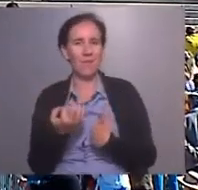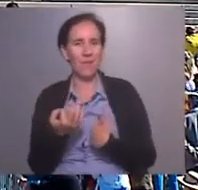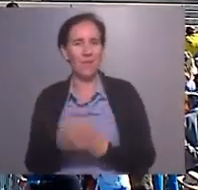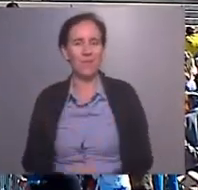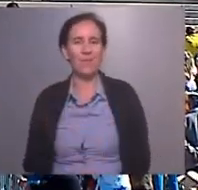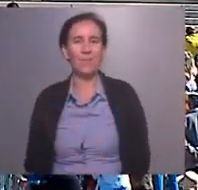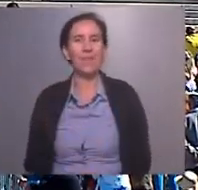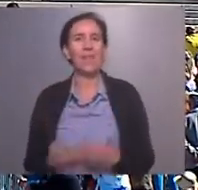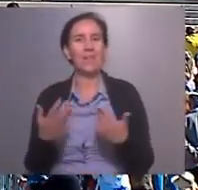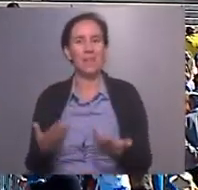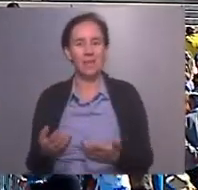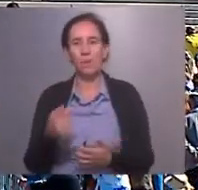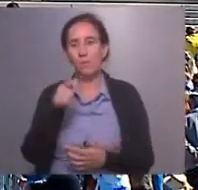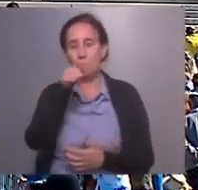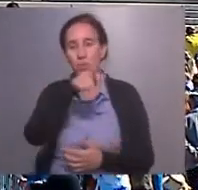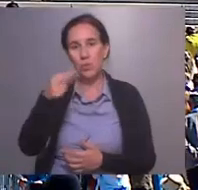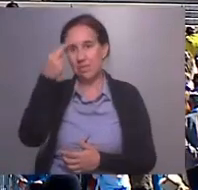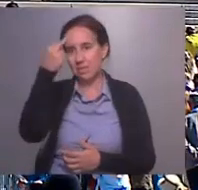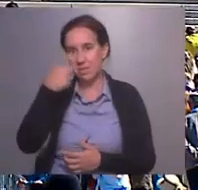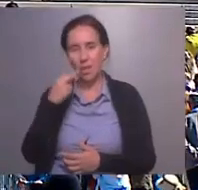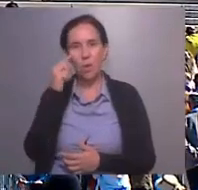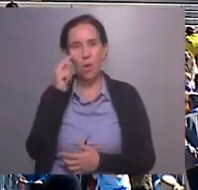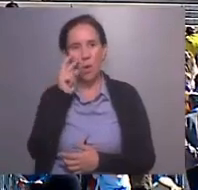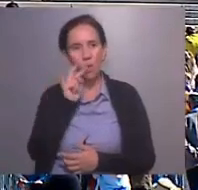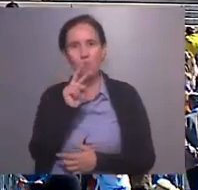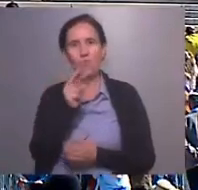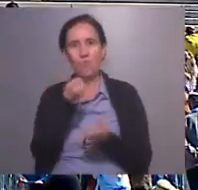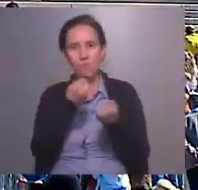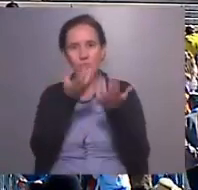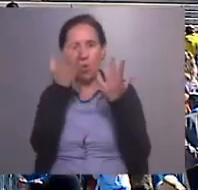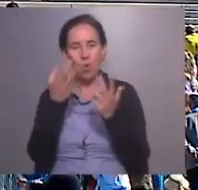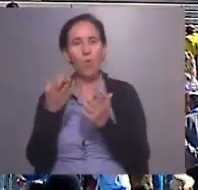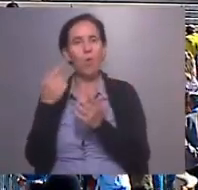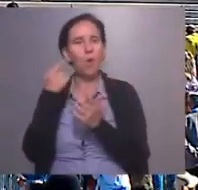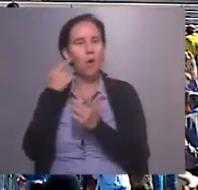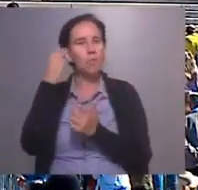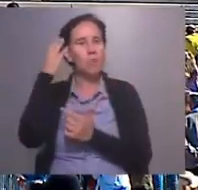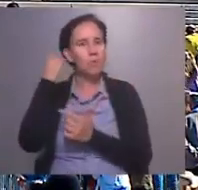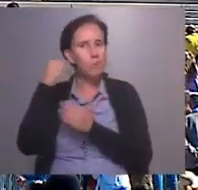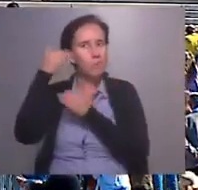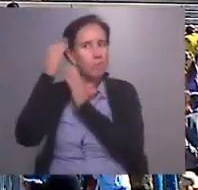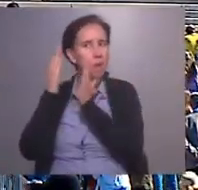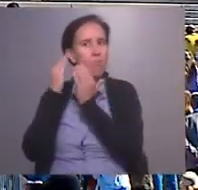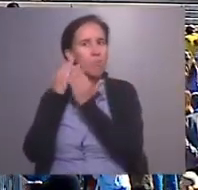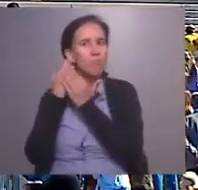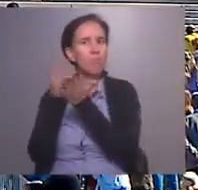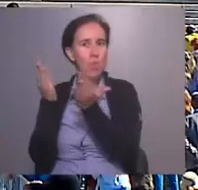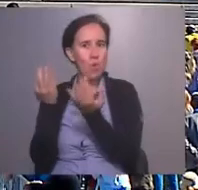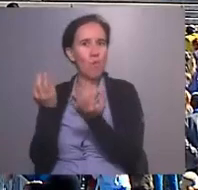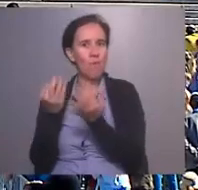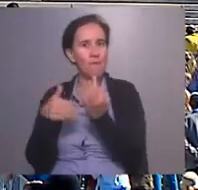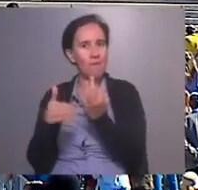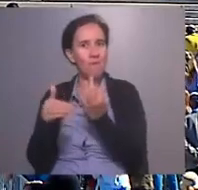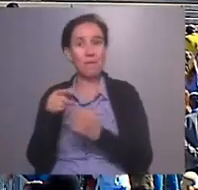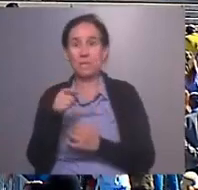Então se abrirão os olhos dos cegos e se desimpedirão os ouvidos dos surdos.